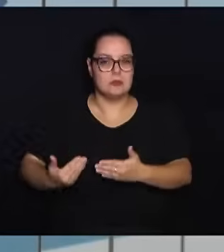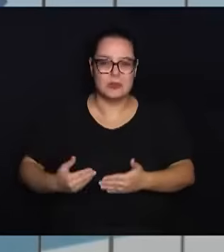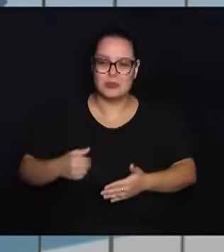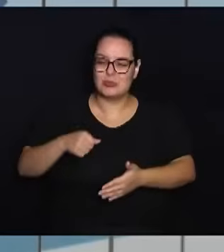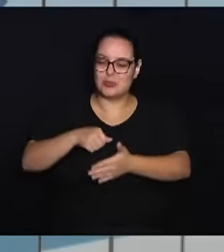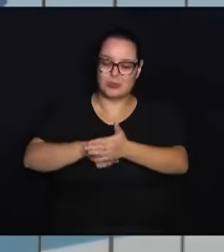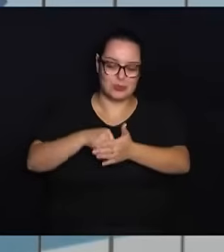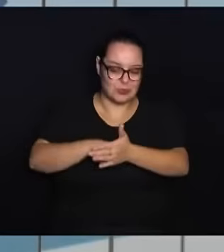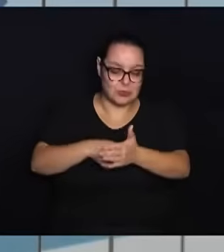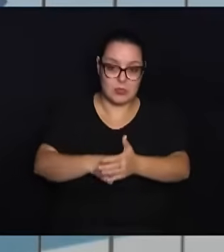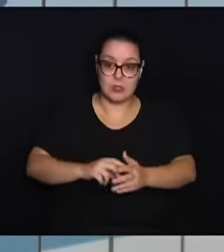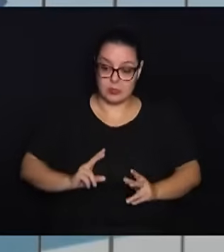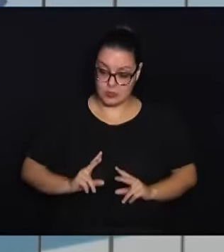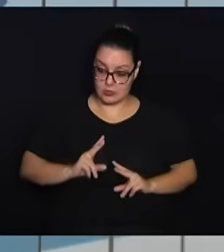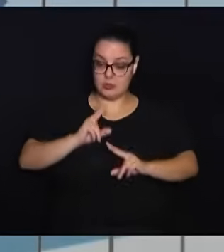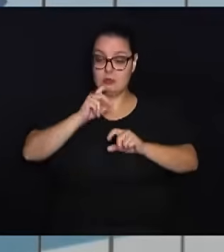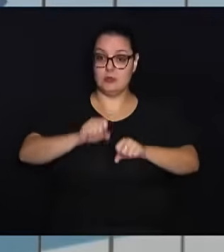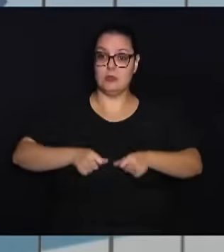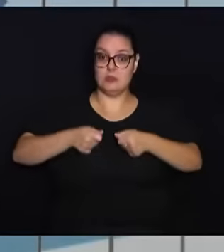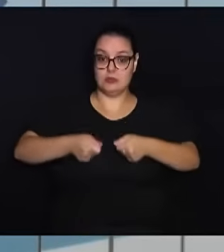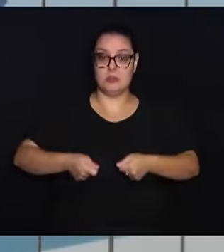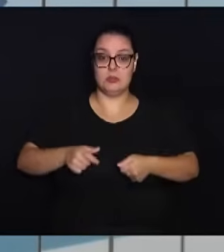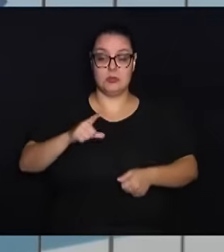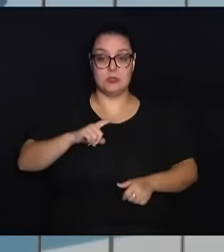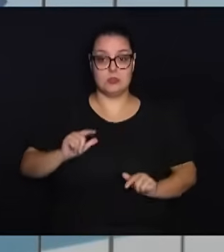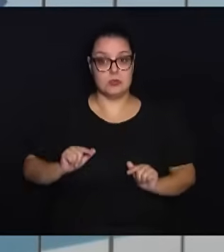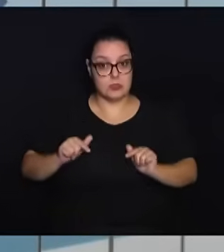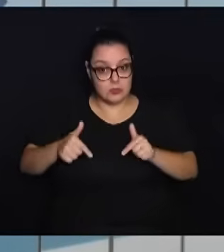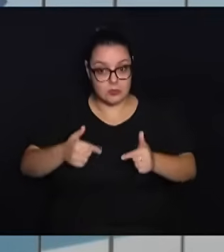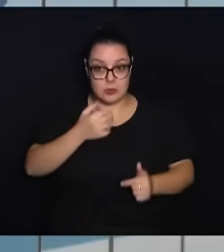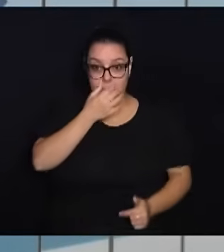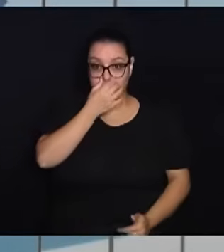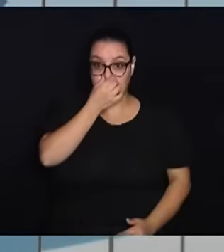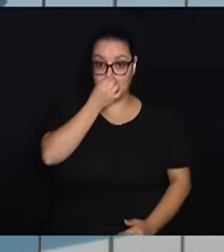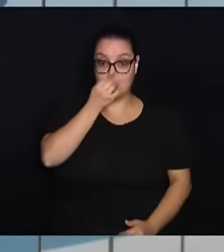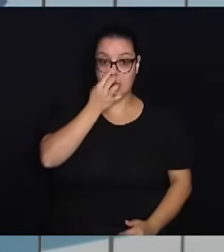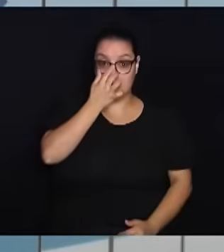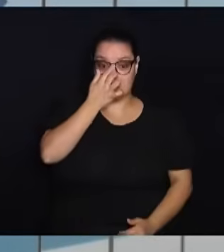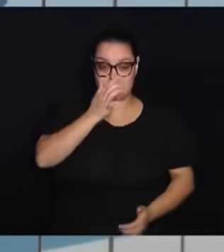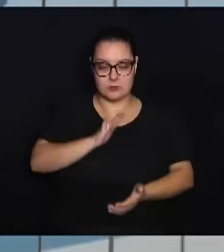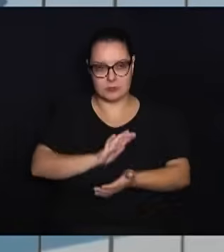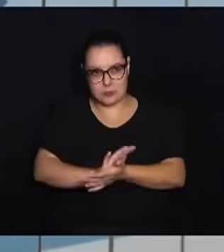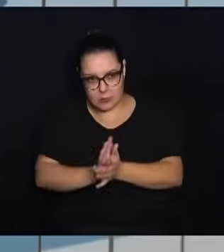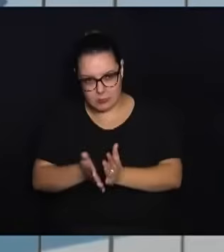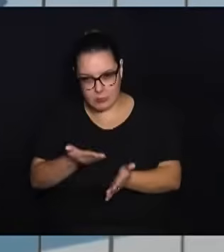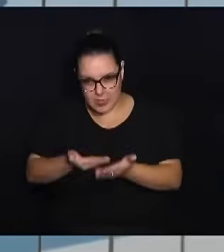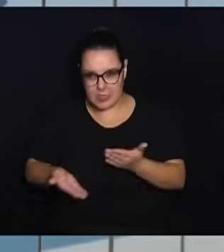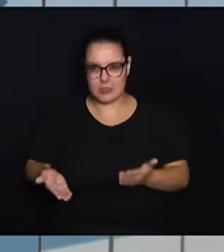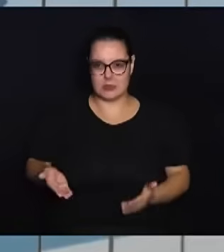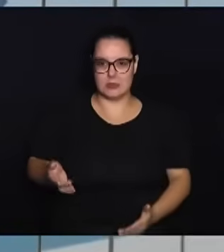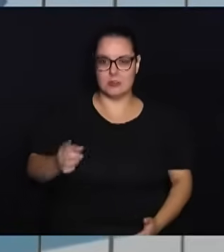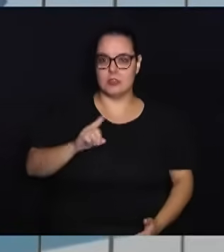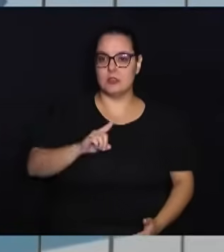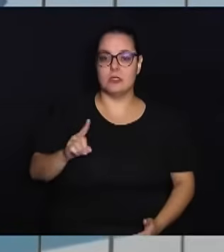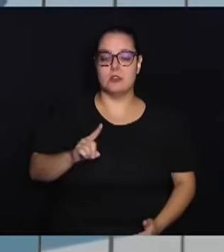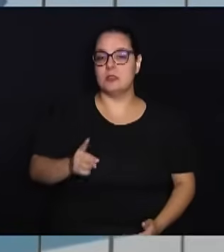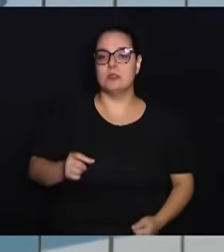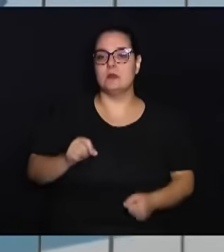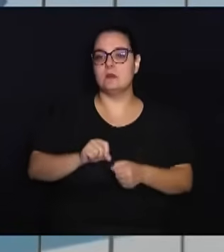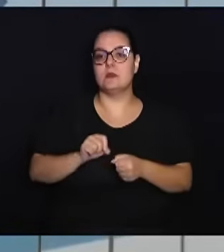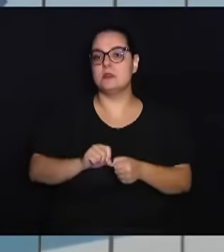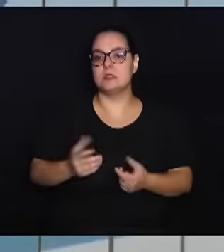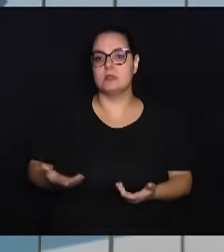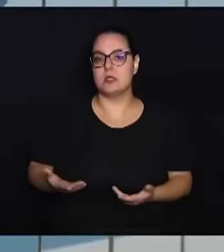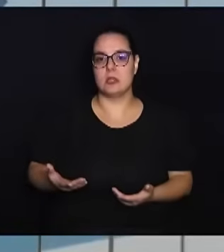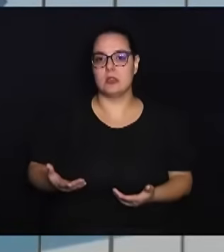se fortaleceram. E ter lutas e derrotas não ausentaram elas de viverem